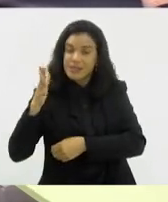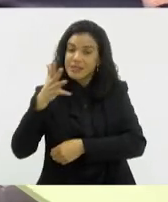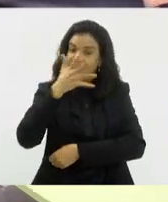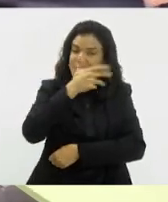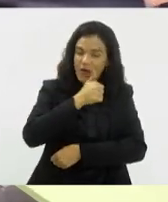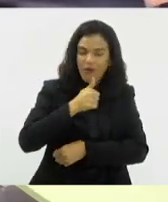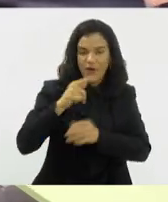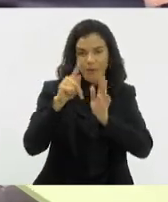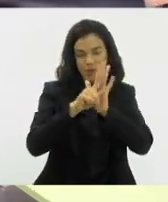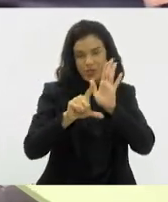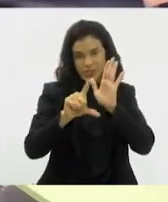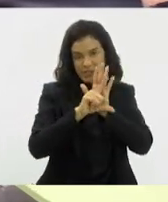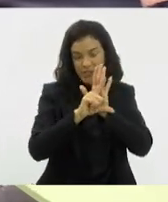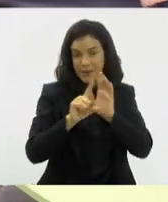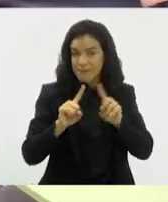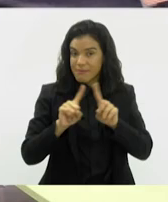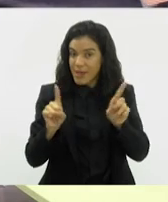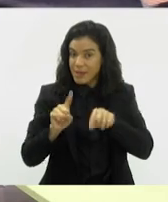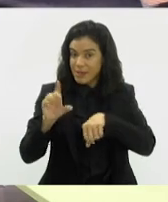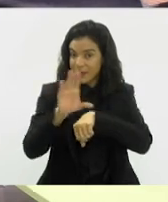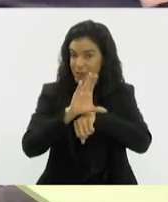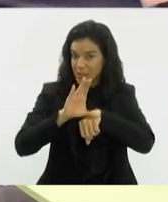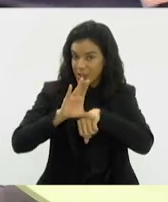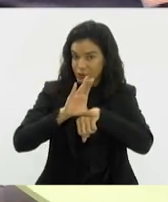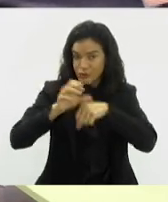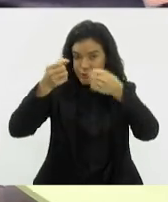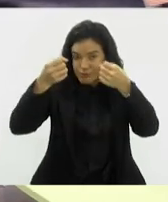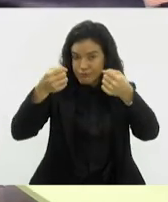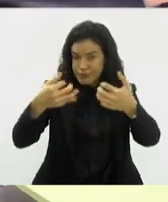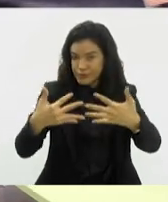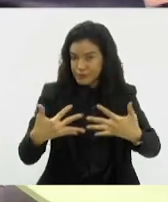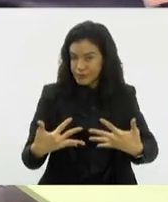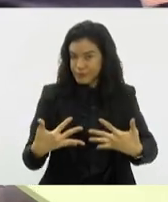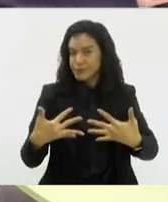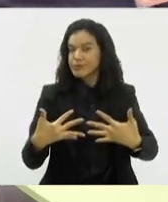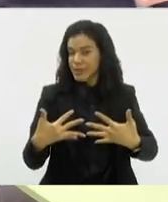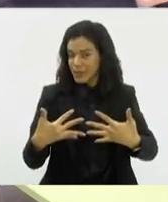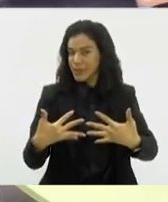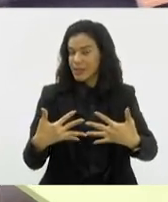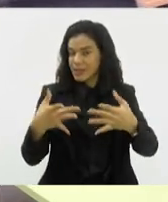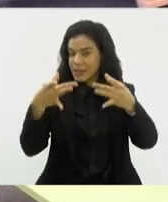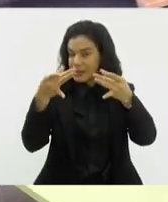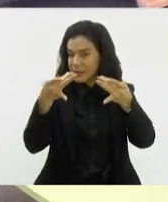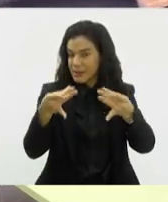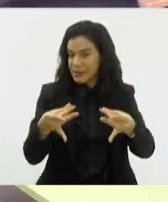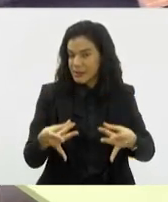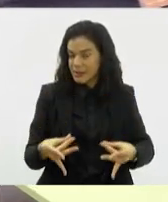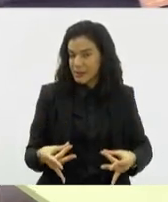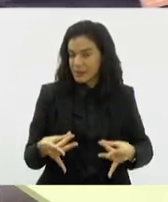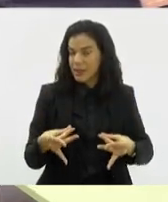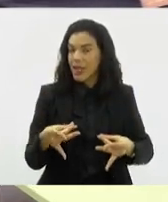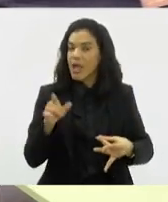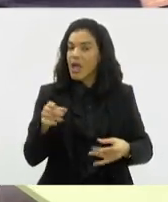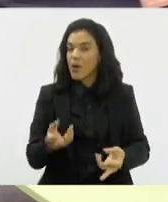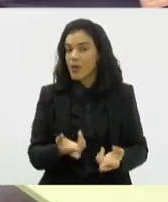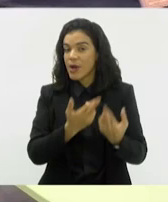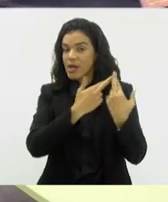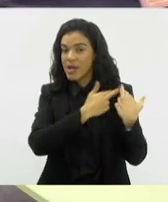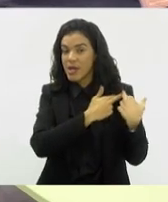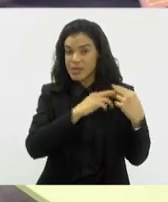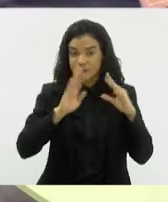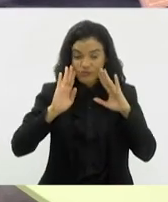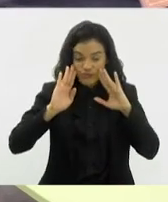mas a Constituição é realmente muito clara em relação a isso, quando diz que é uma competência